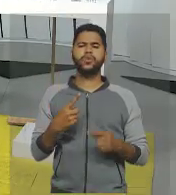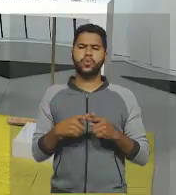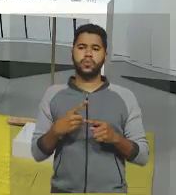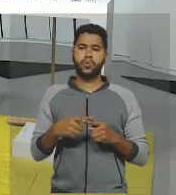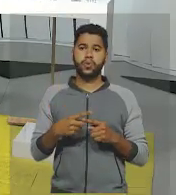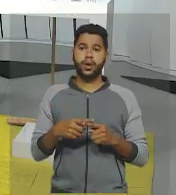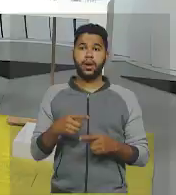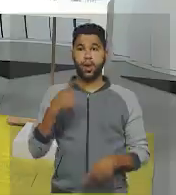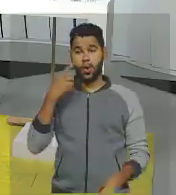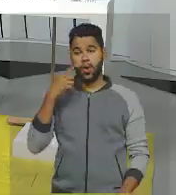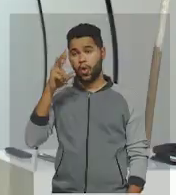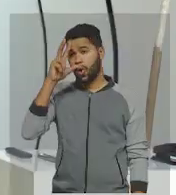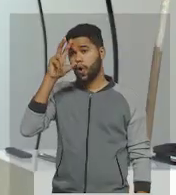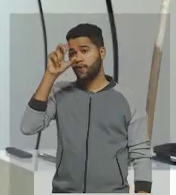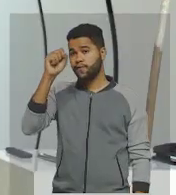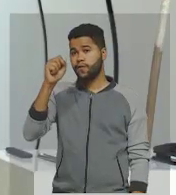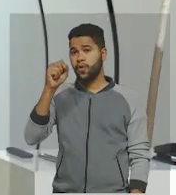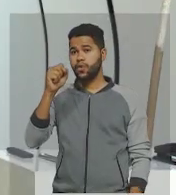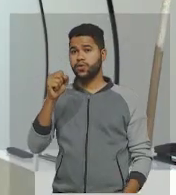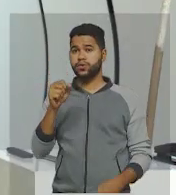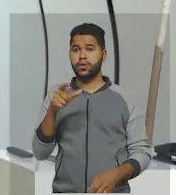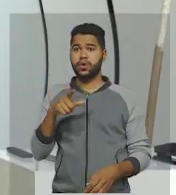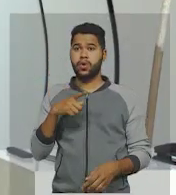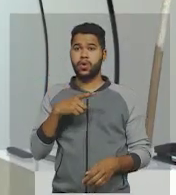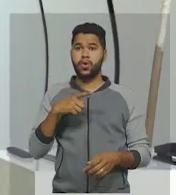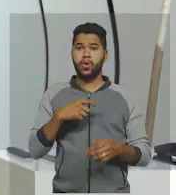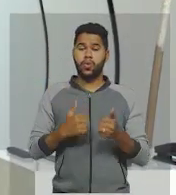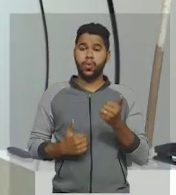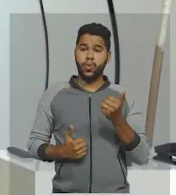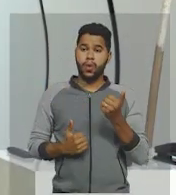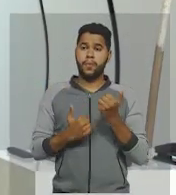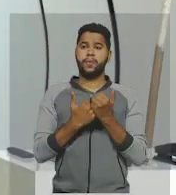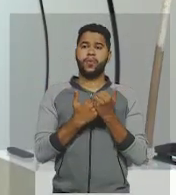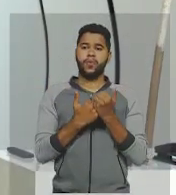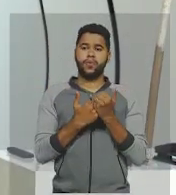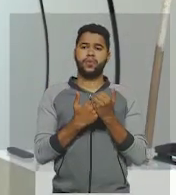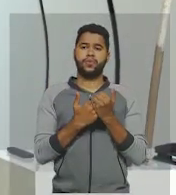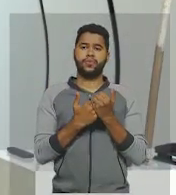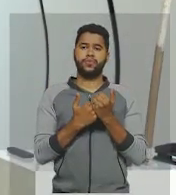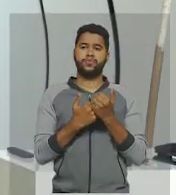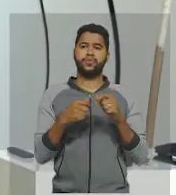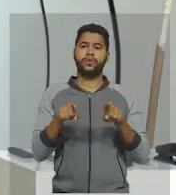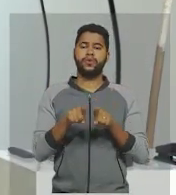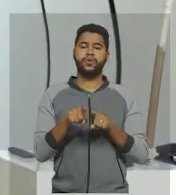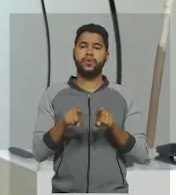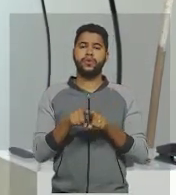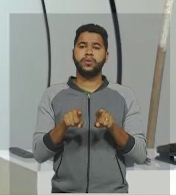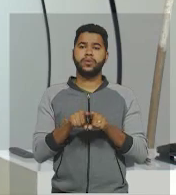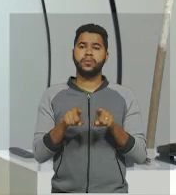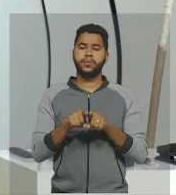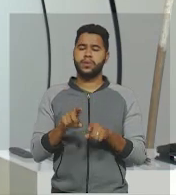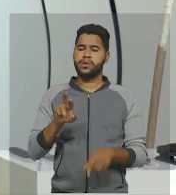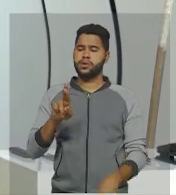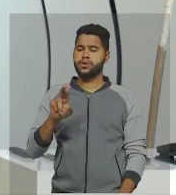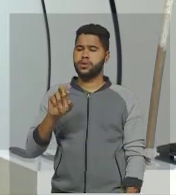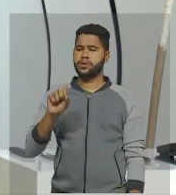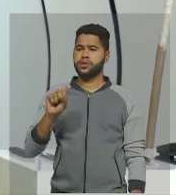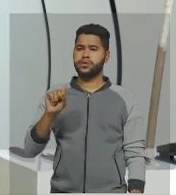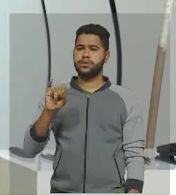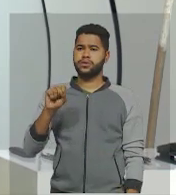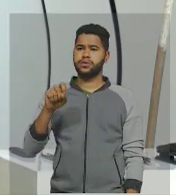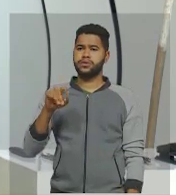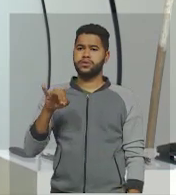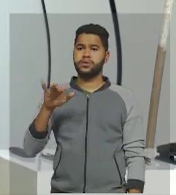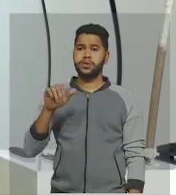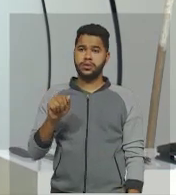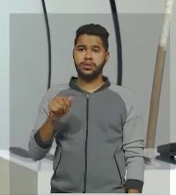estou aplicando a força no meio entre o ponto de apoio e o ponto de resistência. Então,